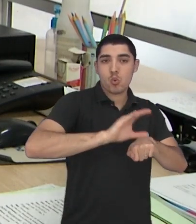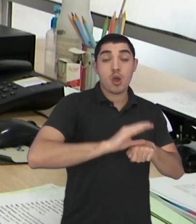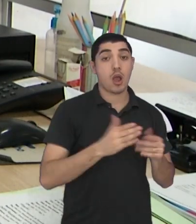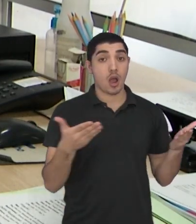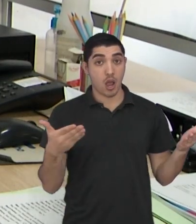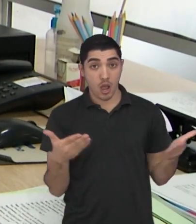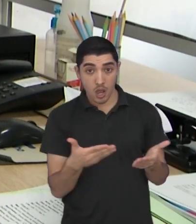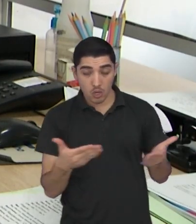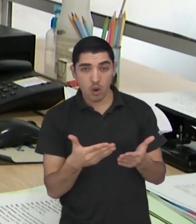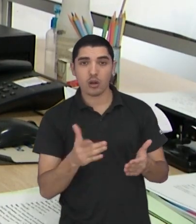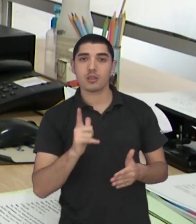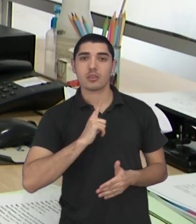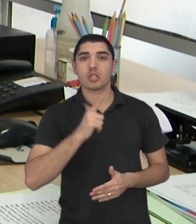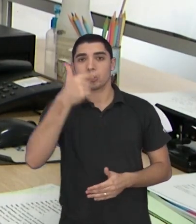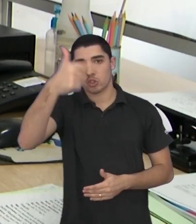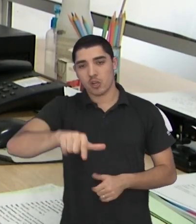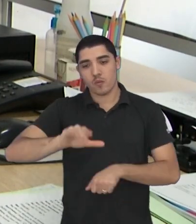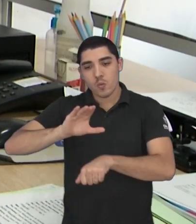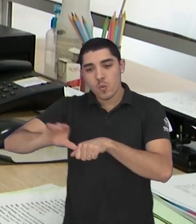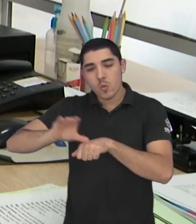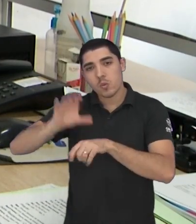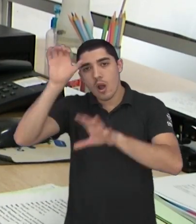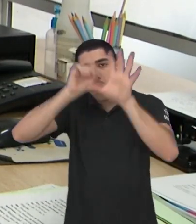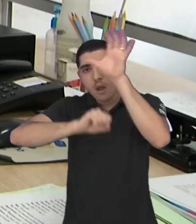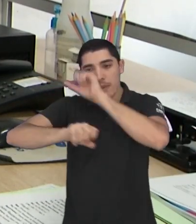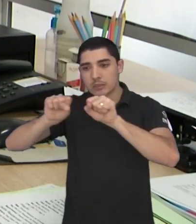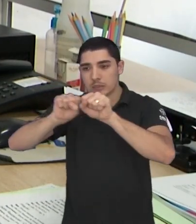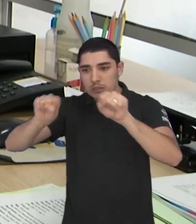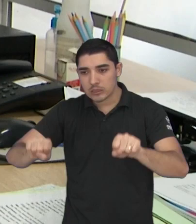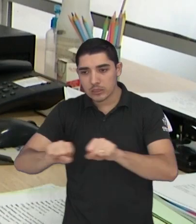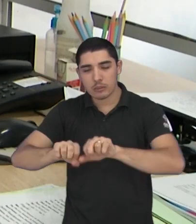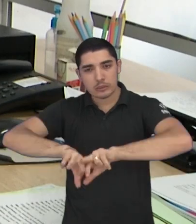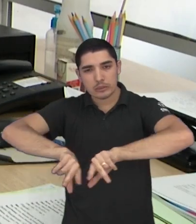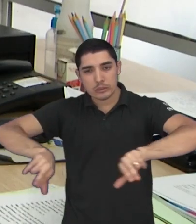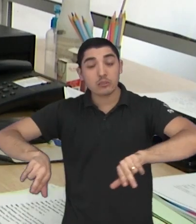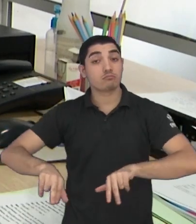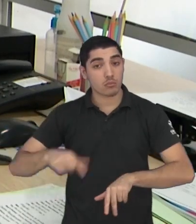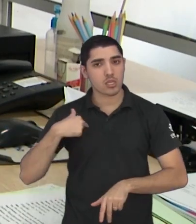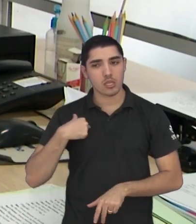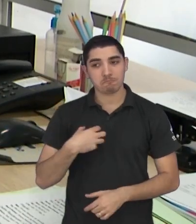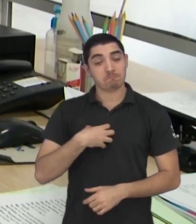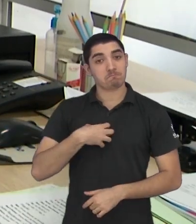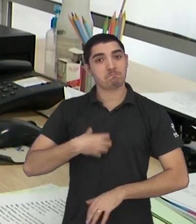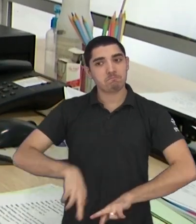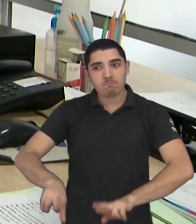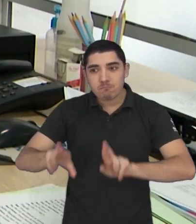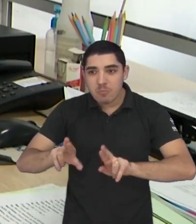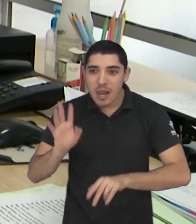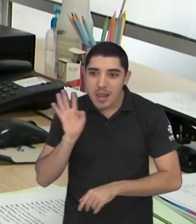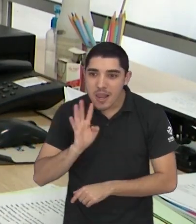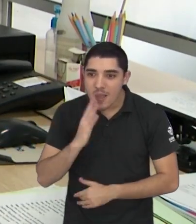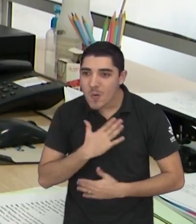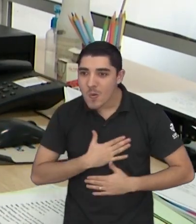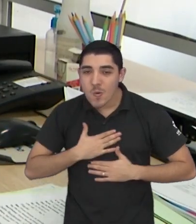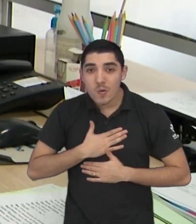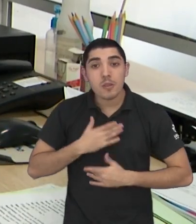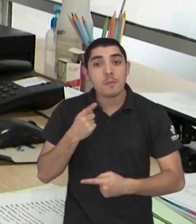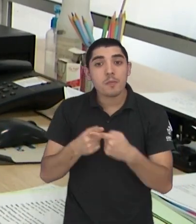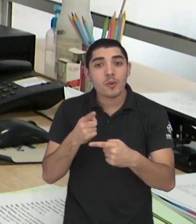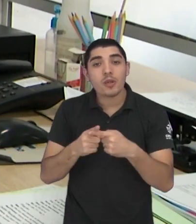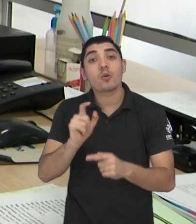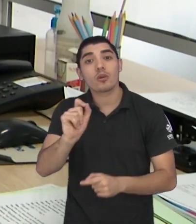todos caminhem na mesma direção para acabar com esse pessoal desse mosquito. A Carol passou pela dengue, não deseja isso para ninguém. Sabe que a